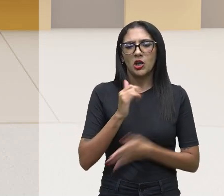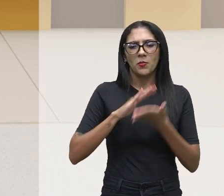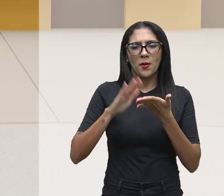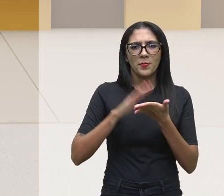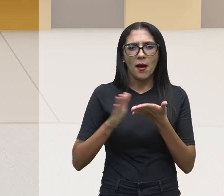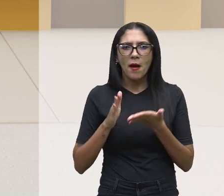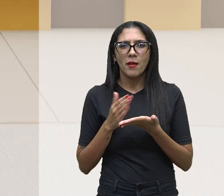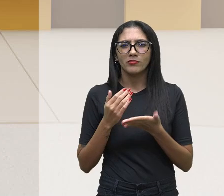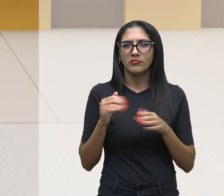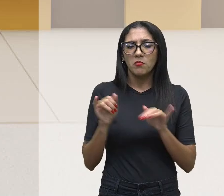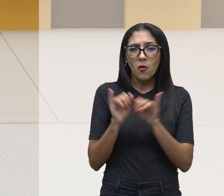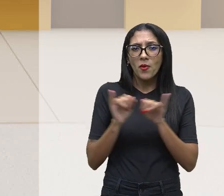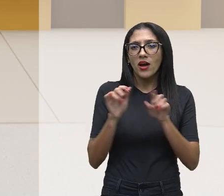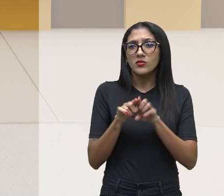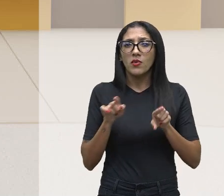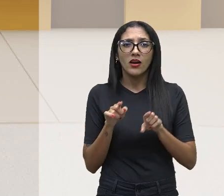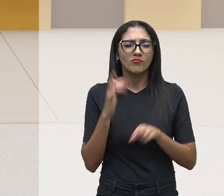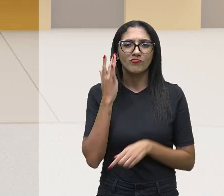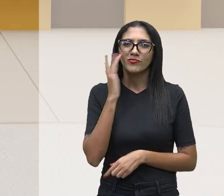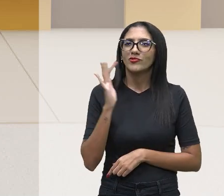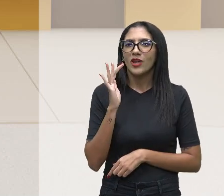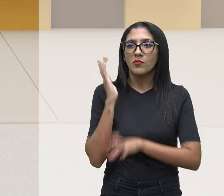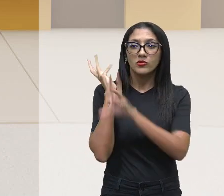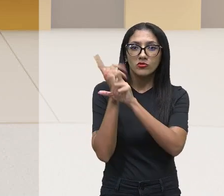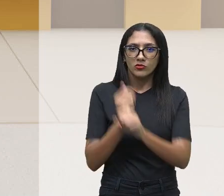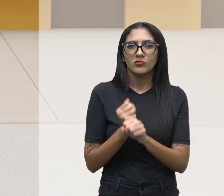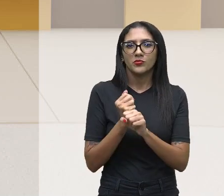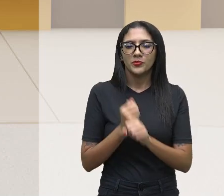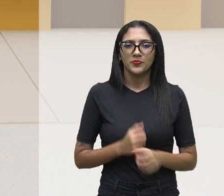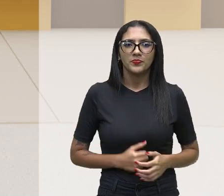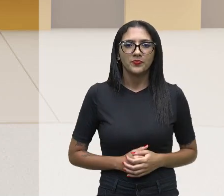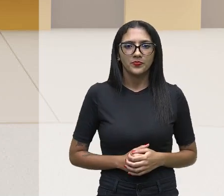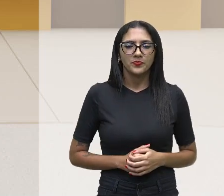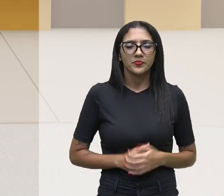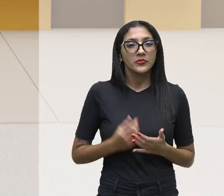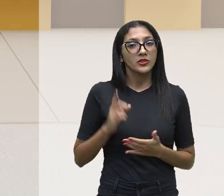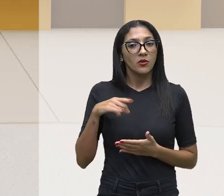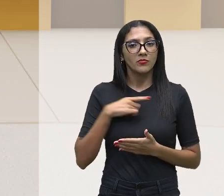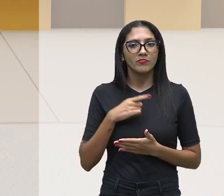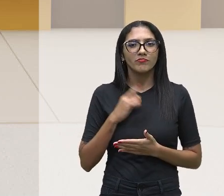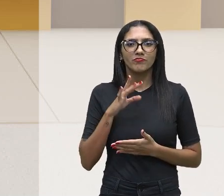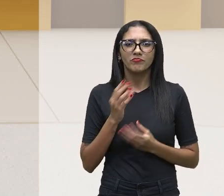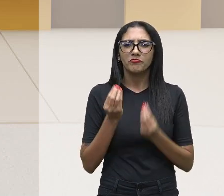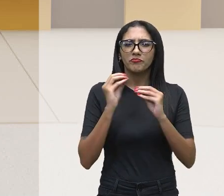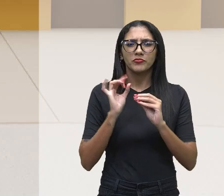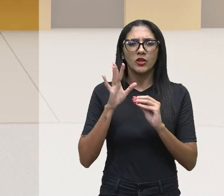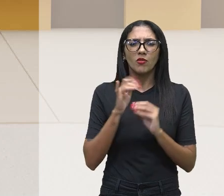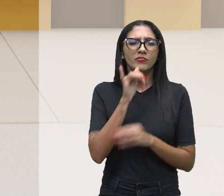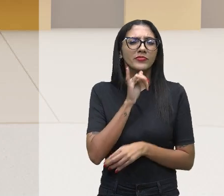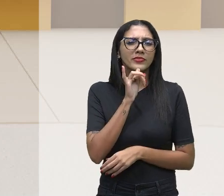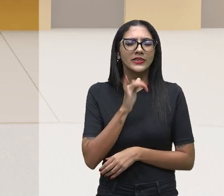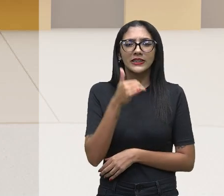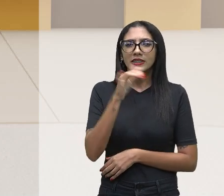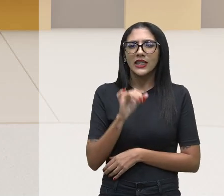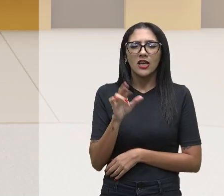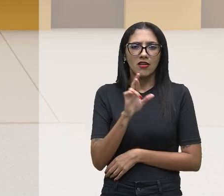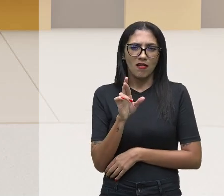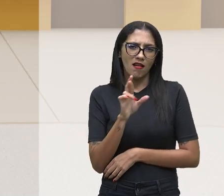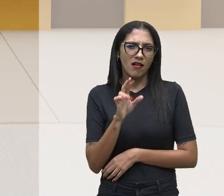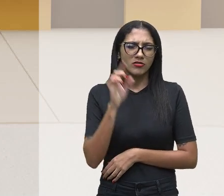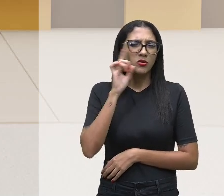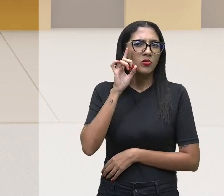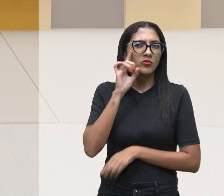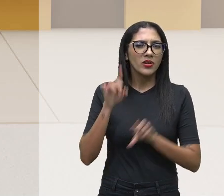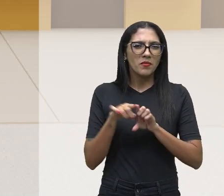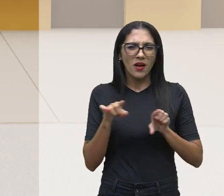desnecessárias, mas não sabem o valor dessa soma. Então, nesse caso aqui, a gente colocou R$ 10 por dia, mas não necessariamente a